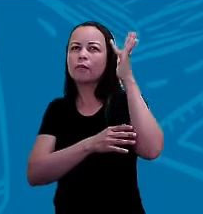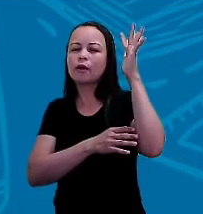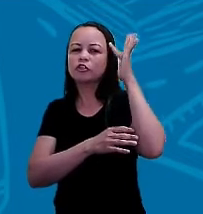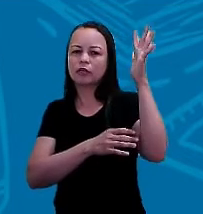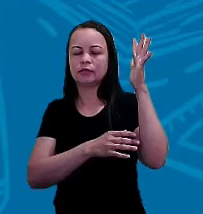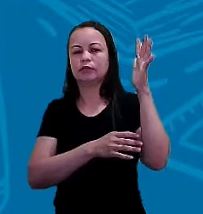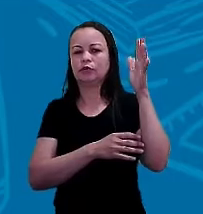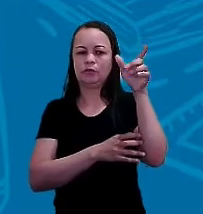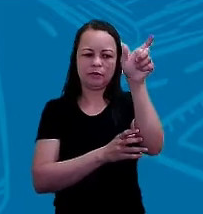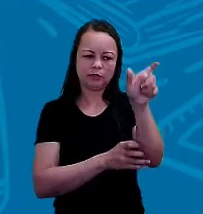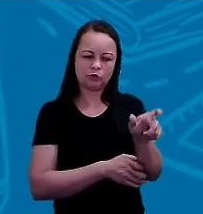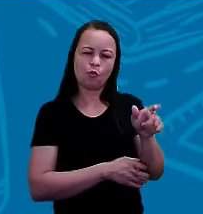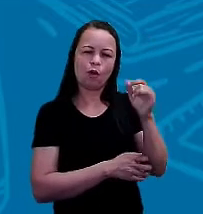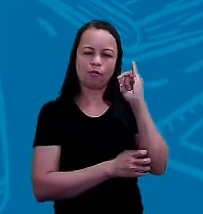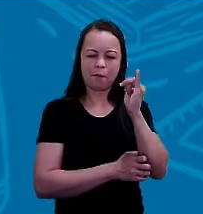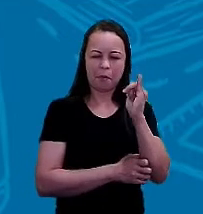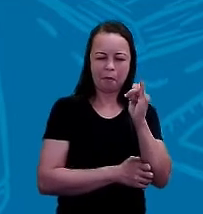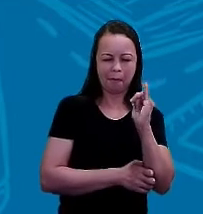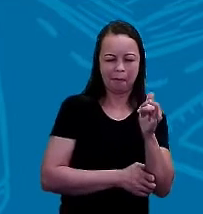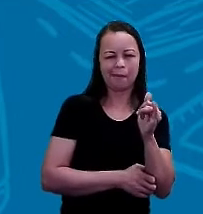quem conta, tá bom?